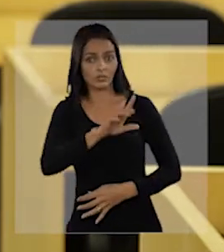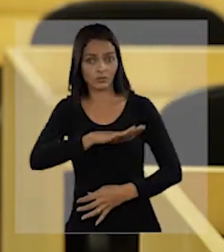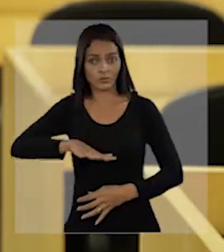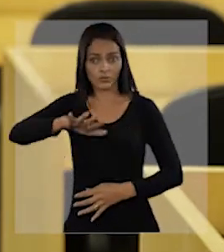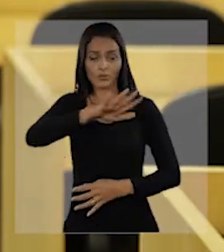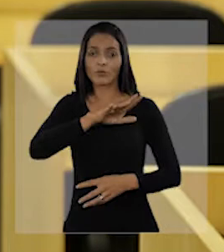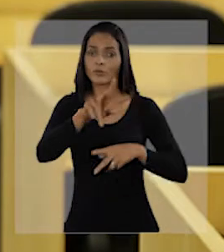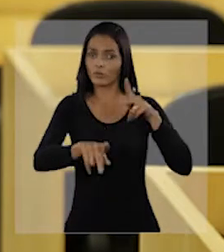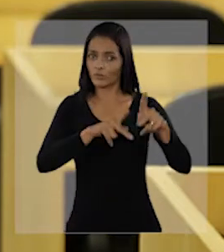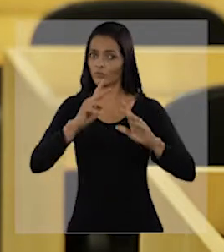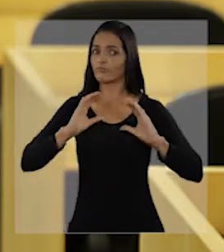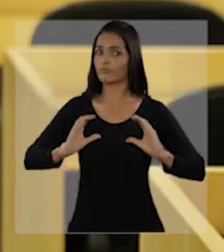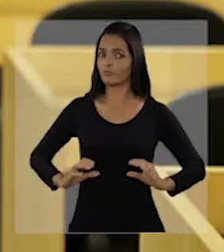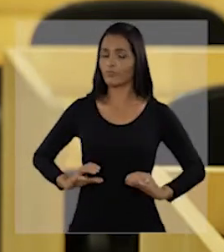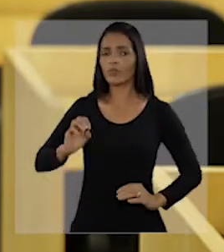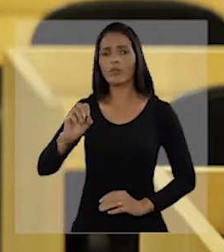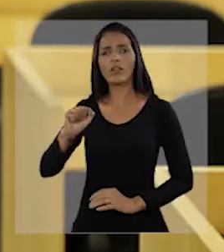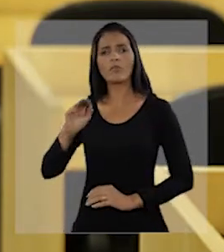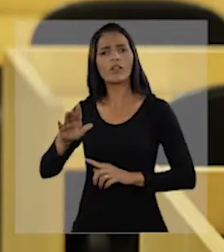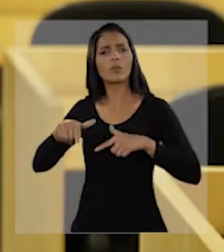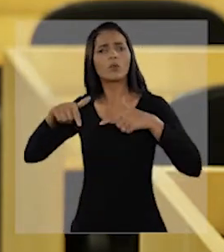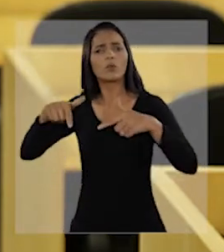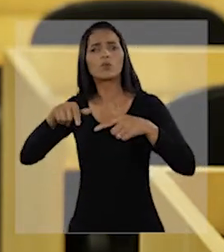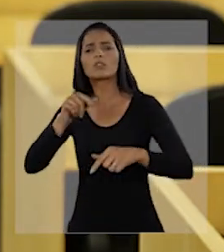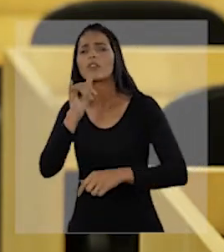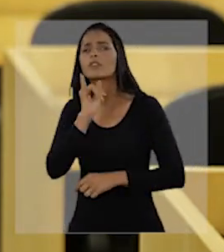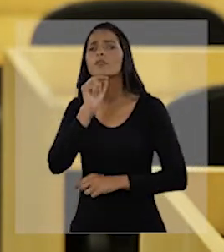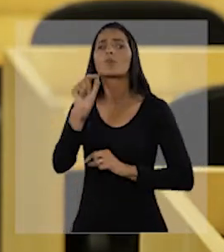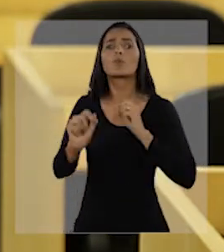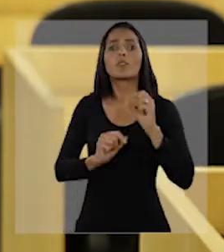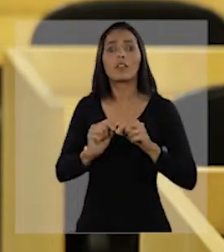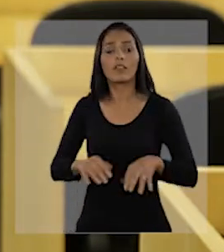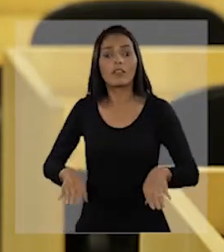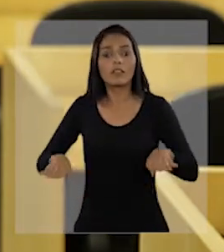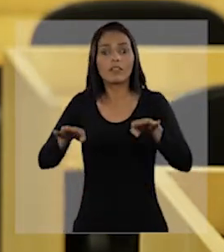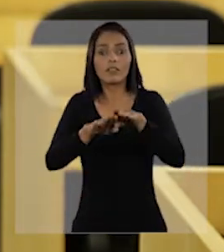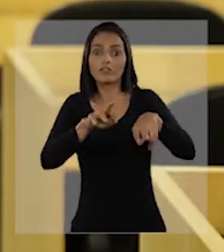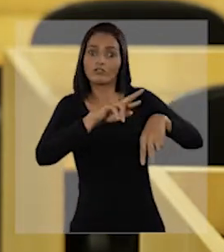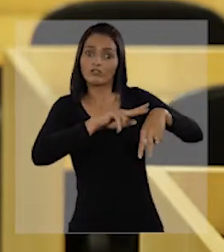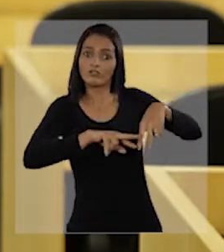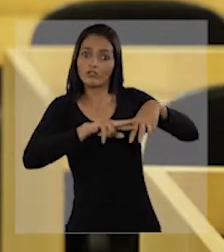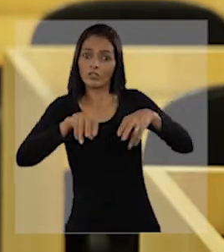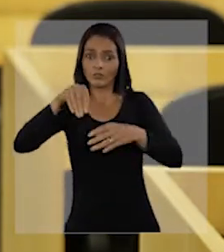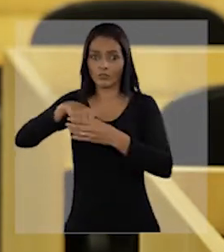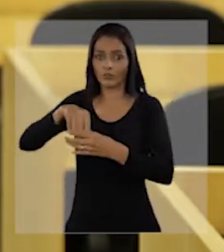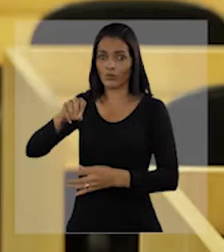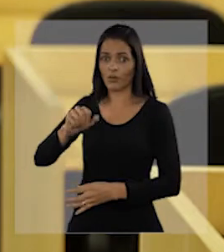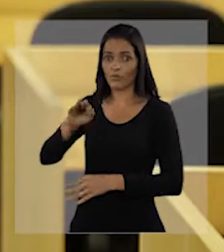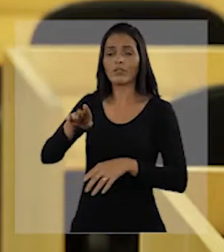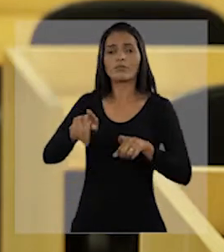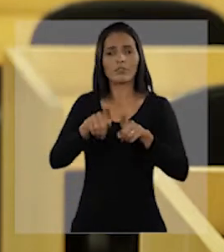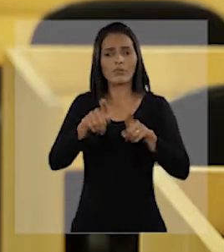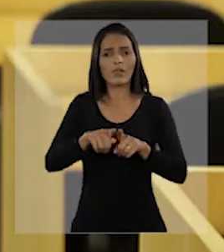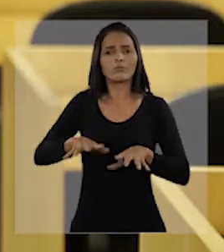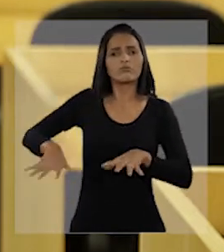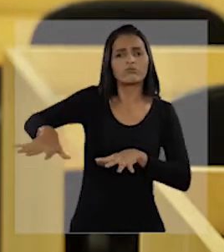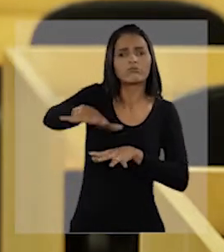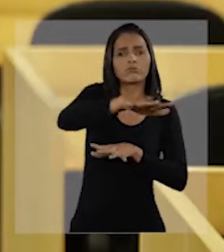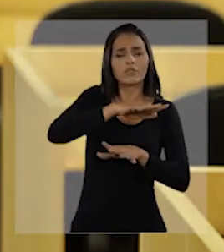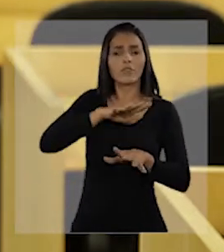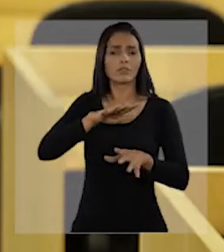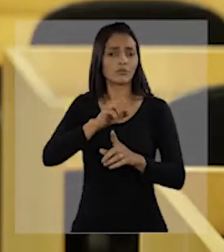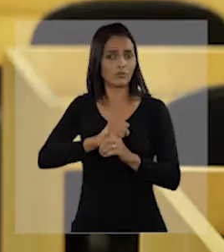cidadão. A entidade luta, por exemplo, pela igualdade de gênero dentro da ordem e em toda a sociedade. Como parte